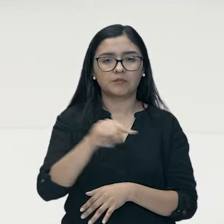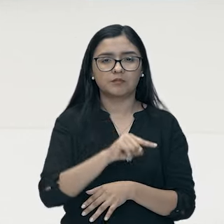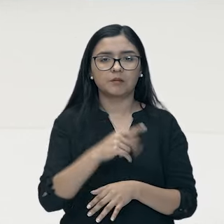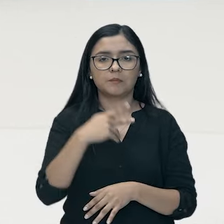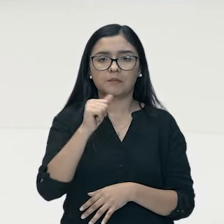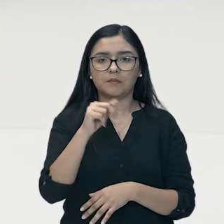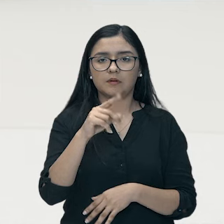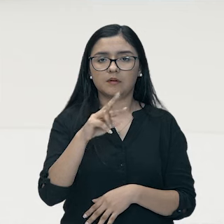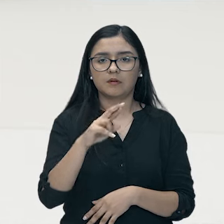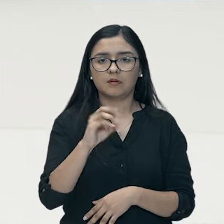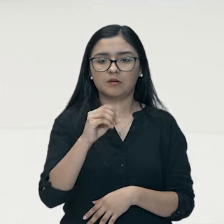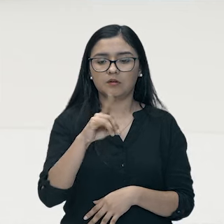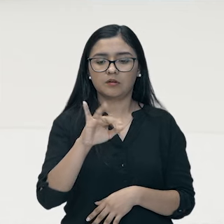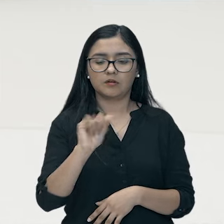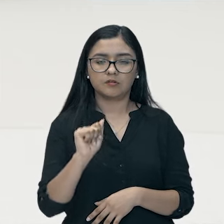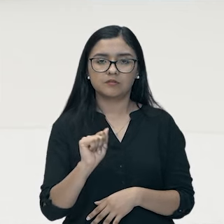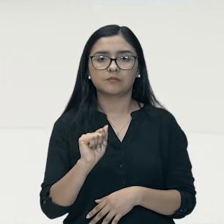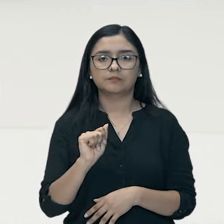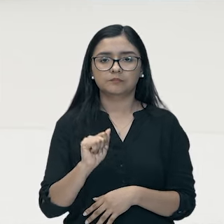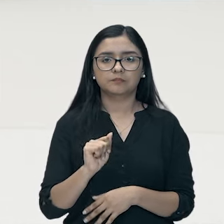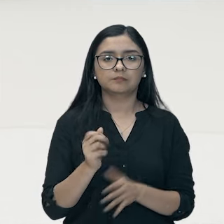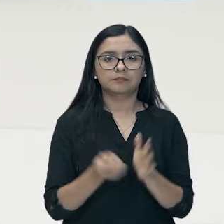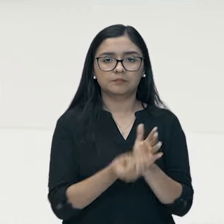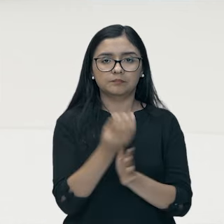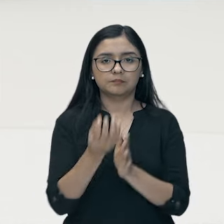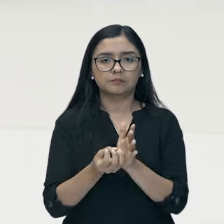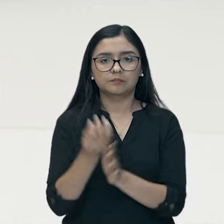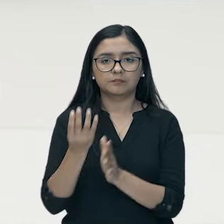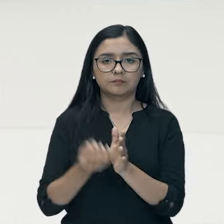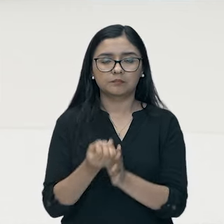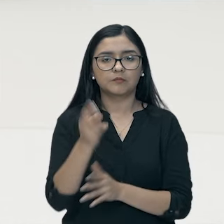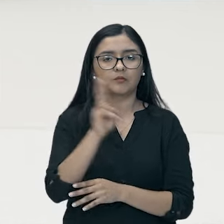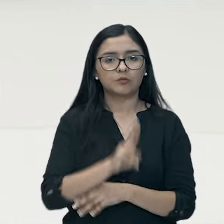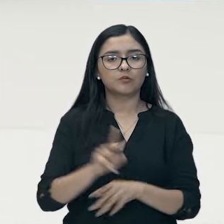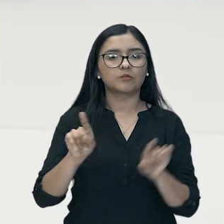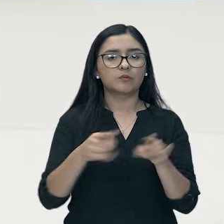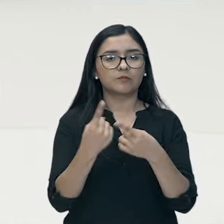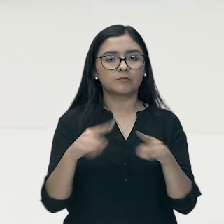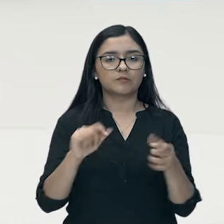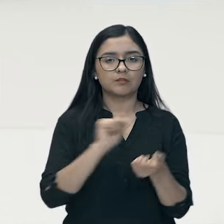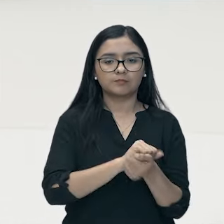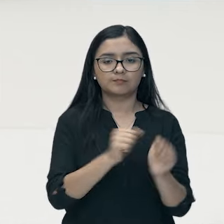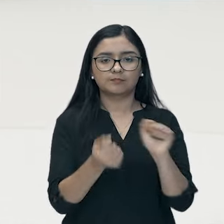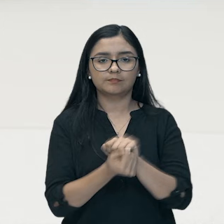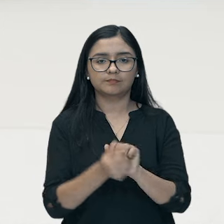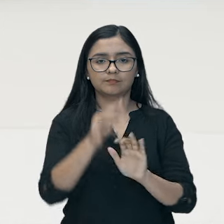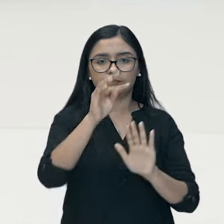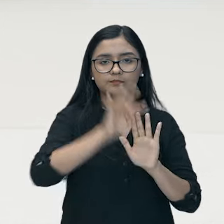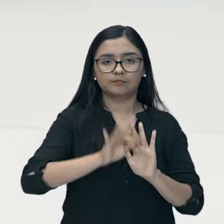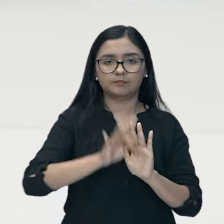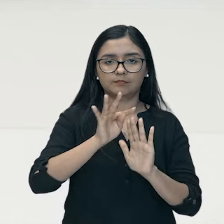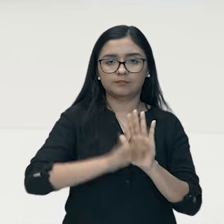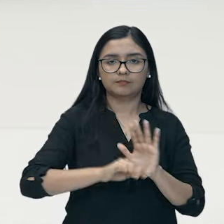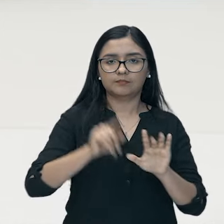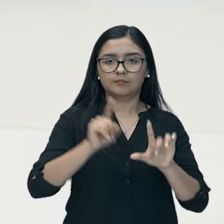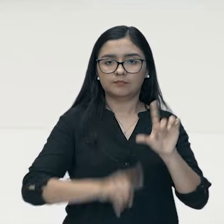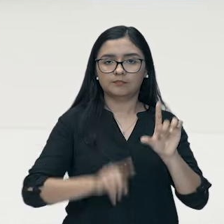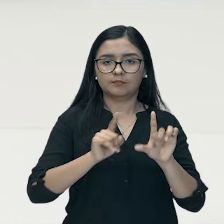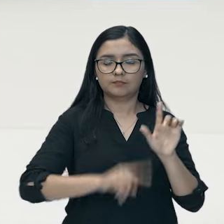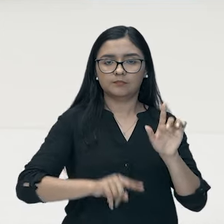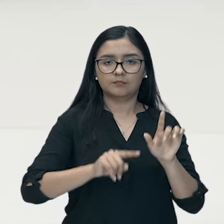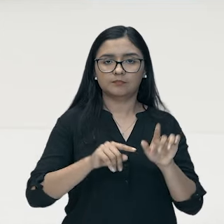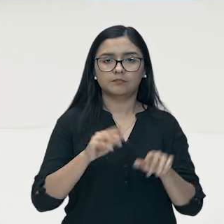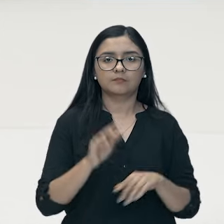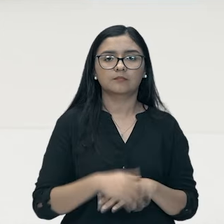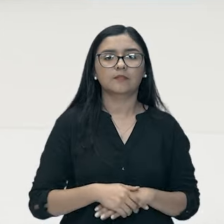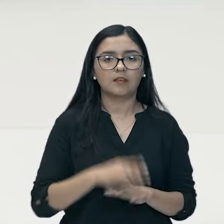do fulano de tal paródia do fulano de tal aí eles pegam aquele fundo musical e modificam totalmente a letra que era